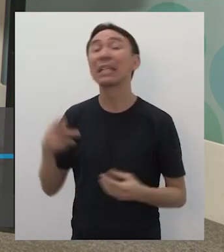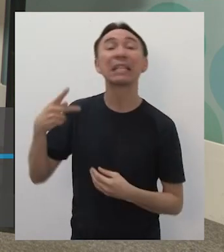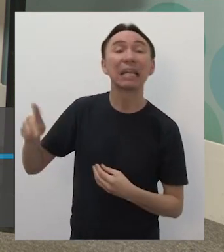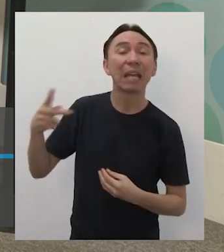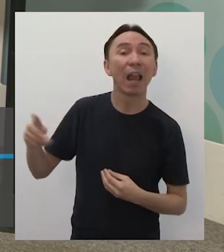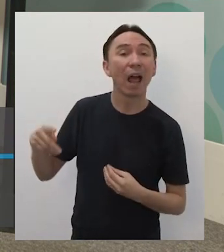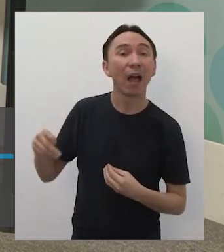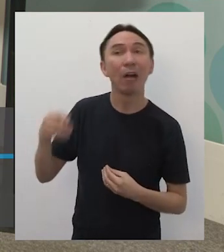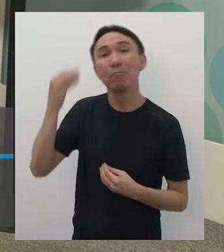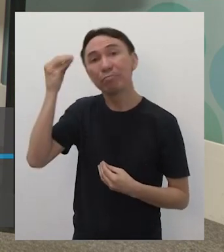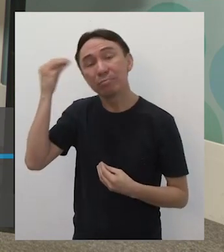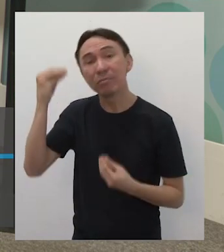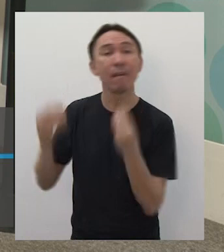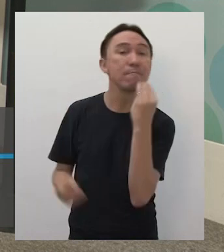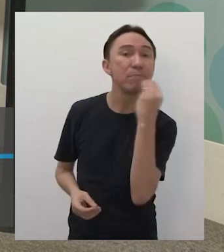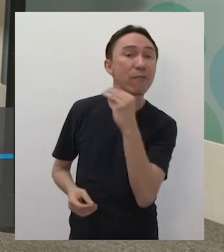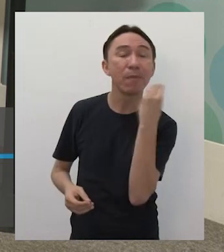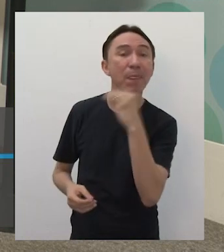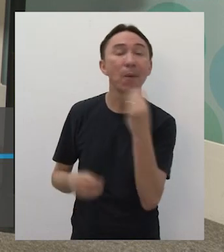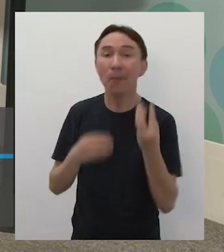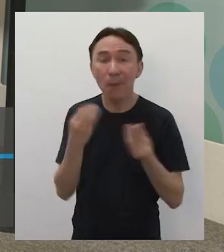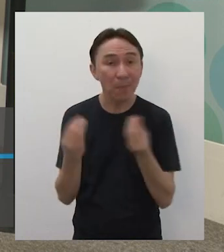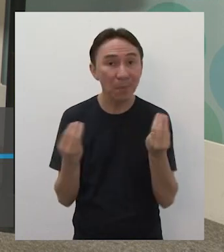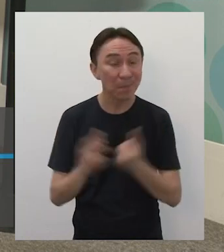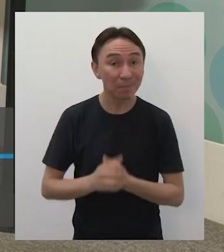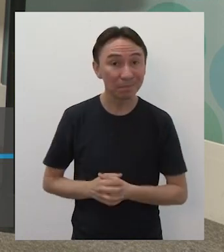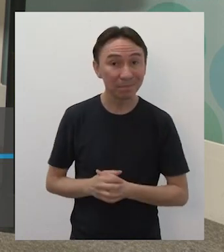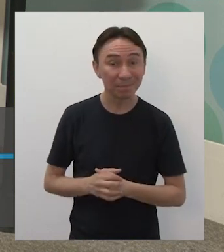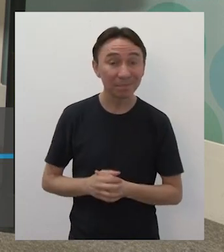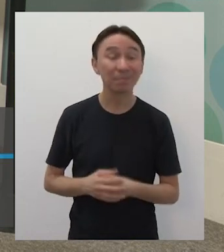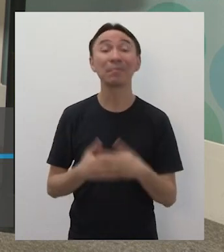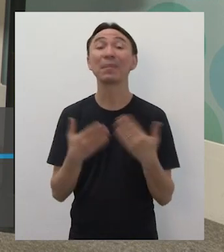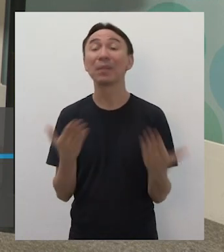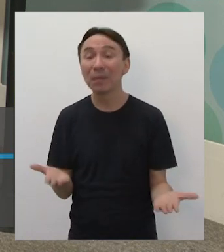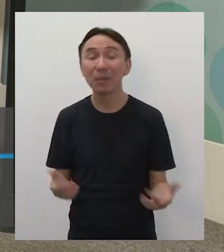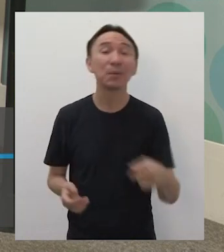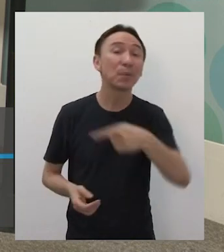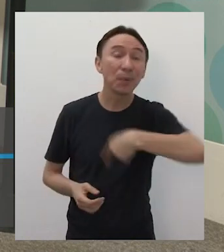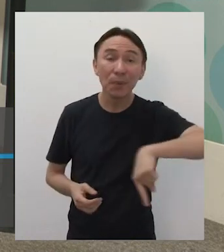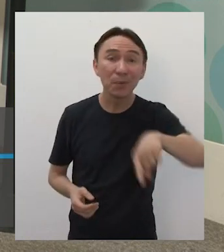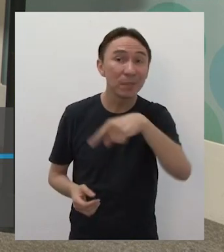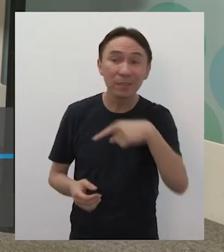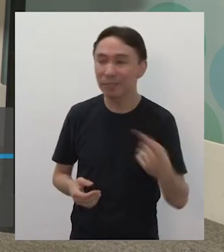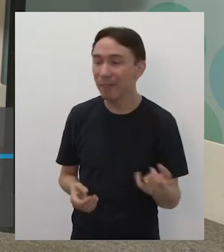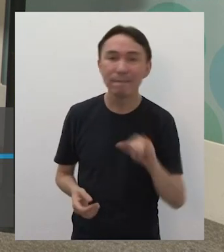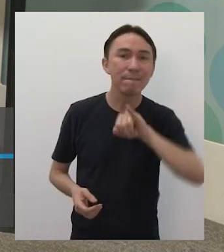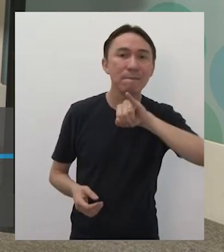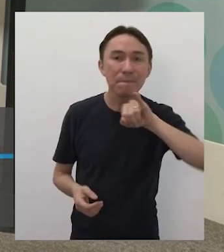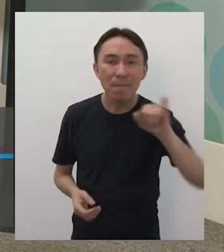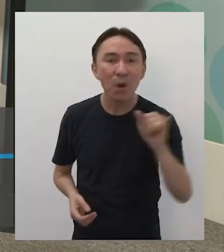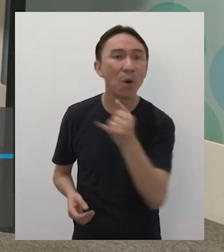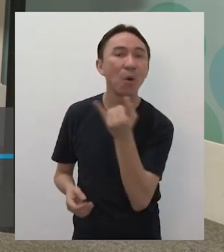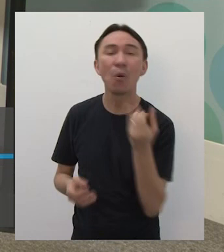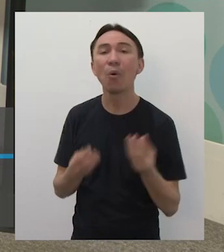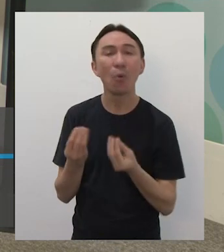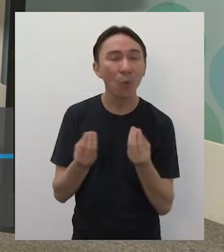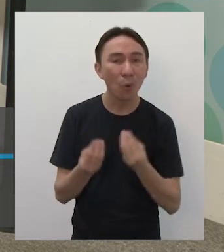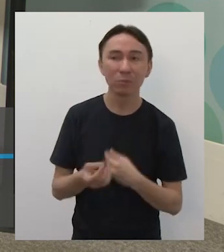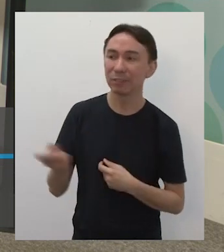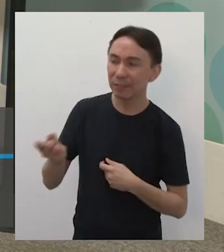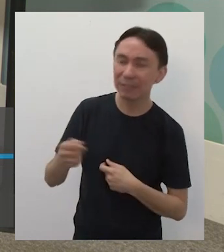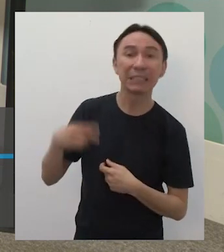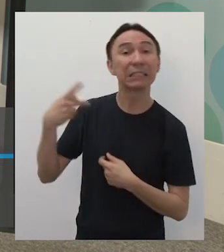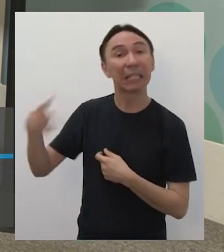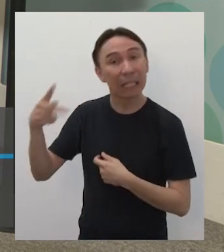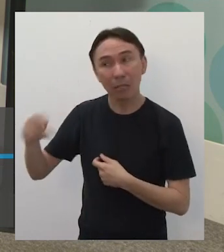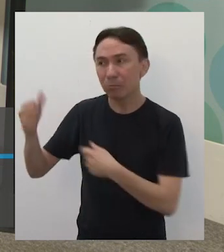né? Que foi falada pela supervisora Claudineia, e de que forma a gente pode aproveitar um pouquinho que você pudesse comentar, né, o depoimento que foi feito,